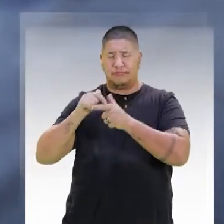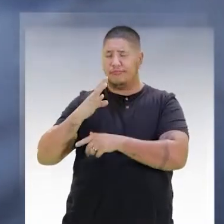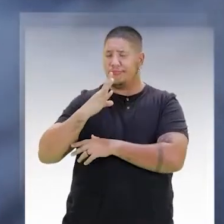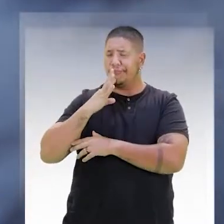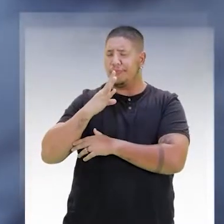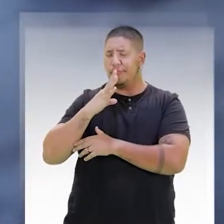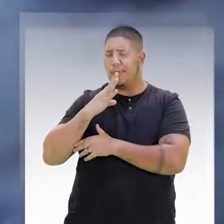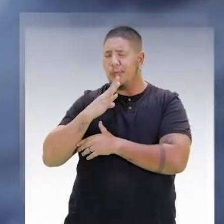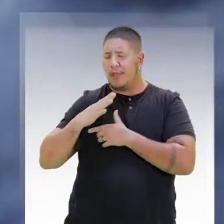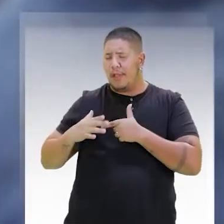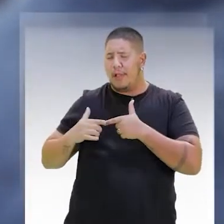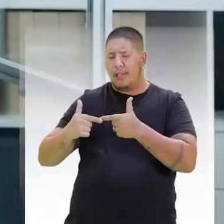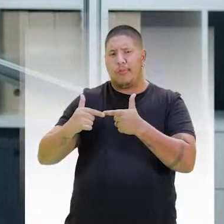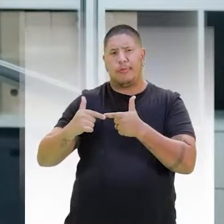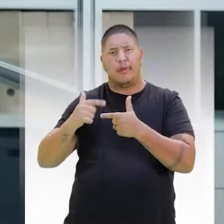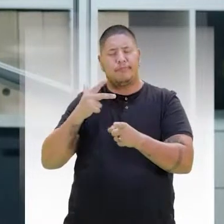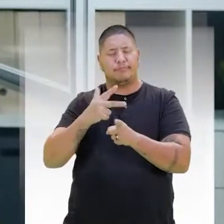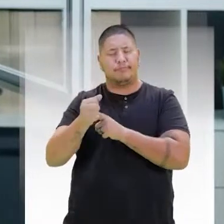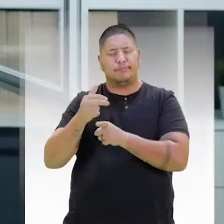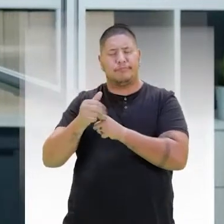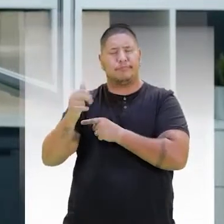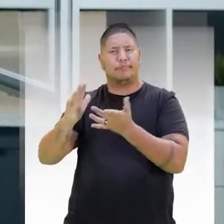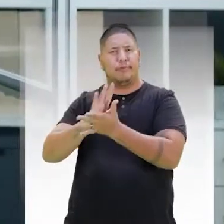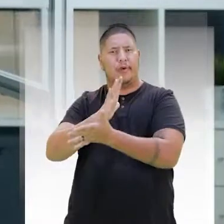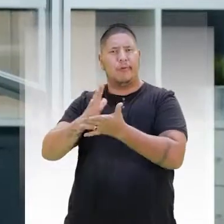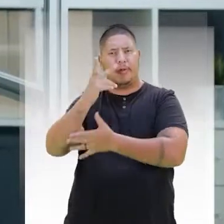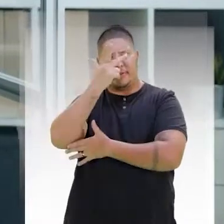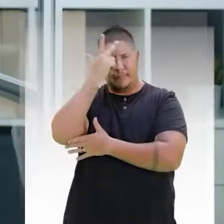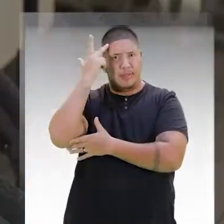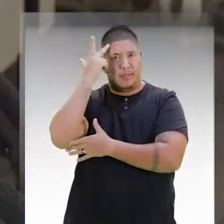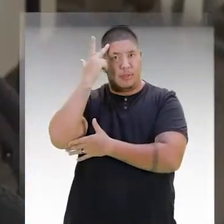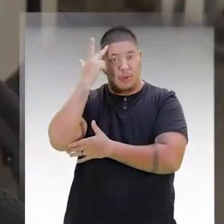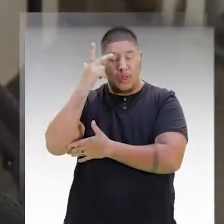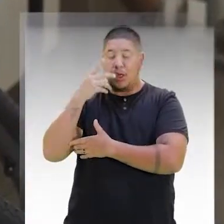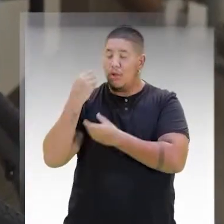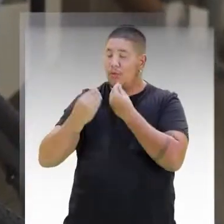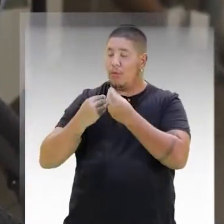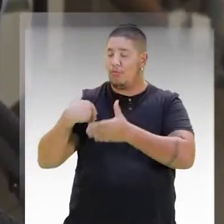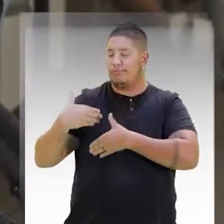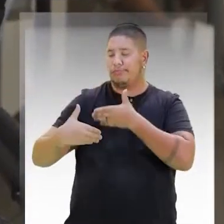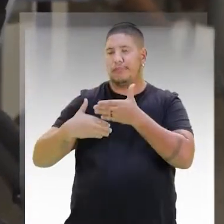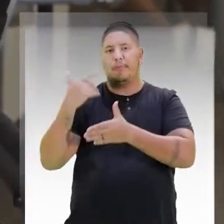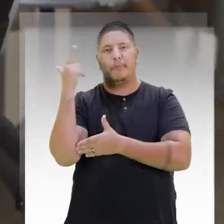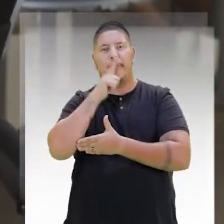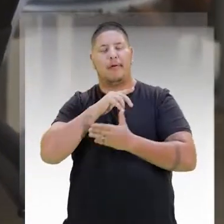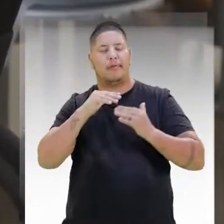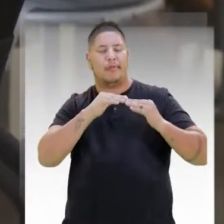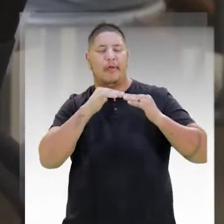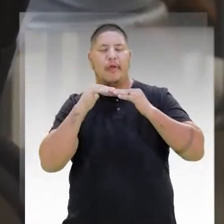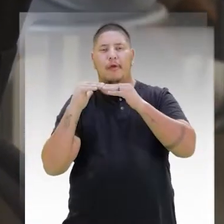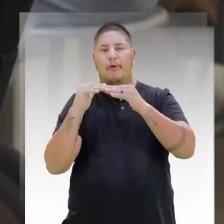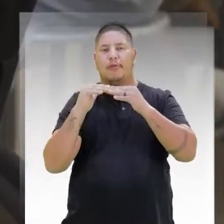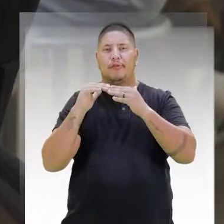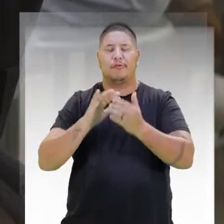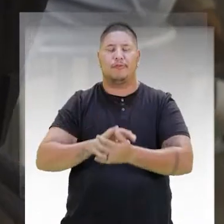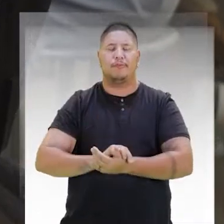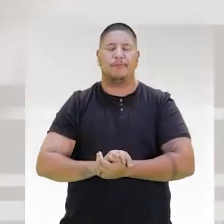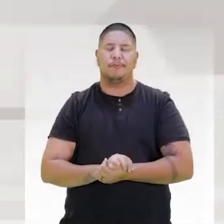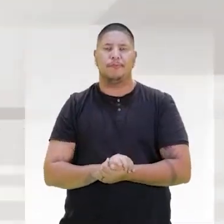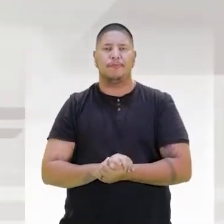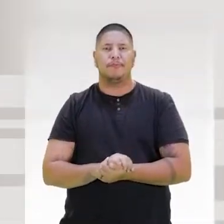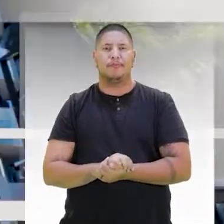as batalhas e conquistas diárias de algumas dessas pessoas e o caminho a ser trilhado para se avançar rumo à